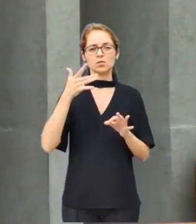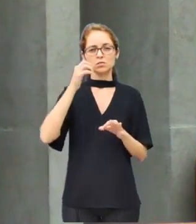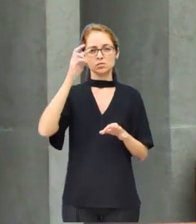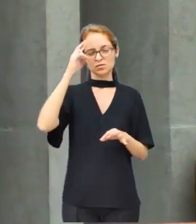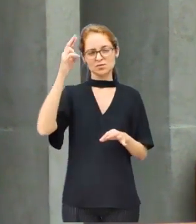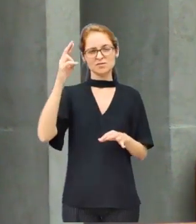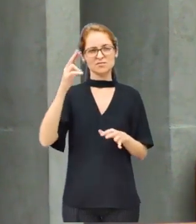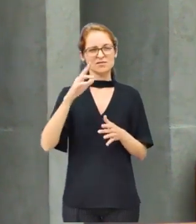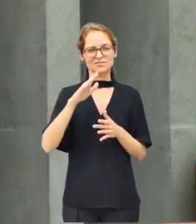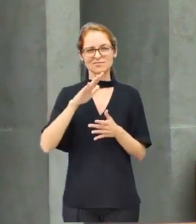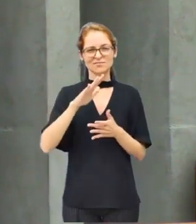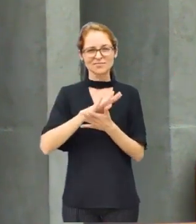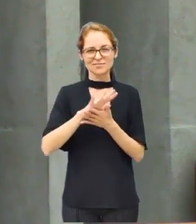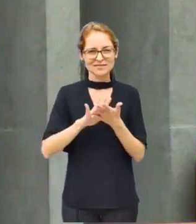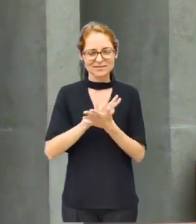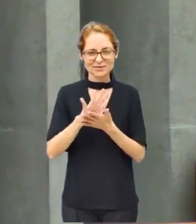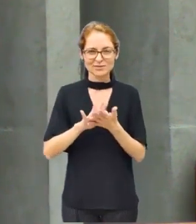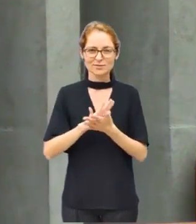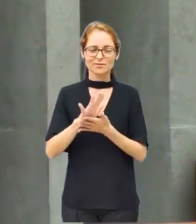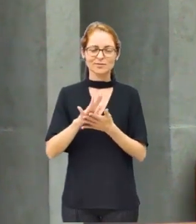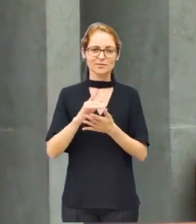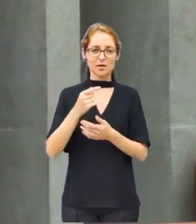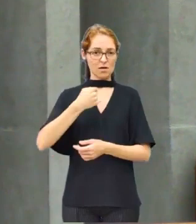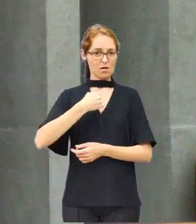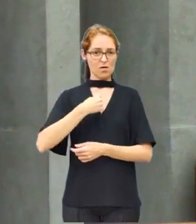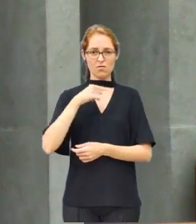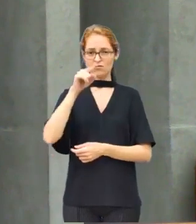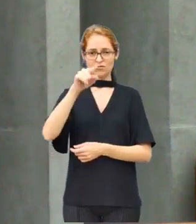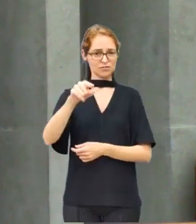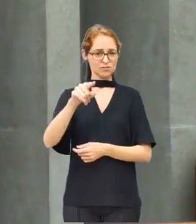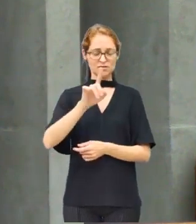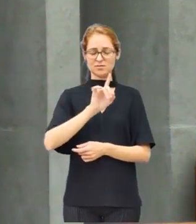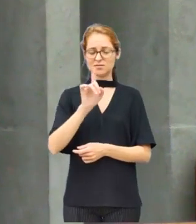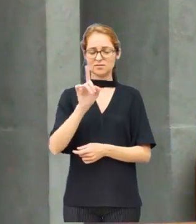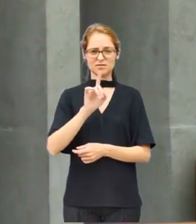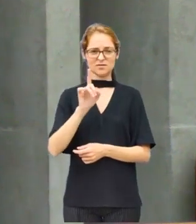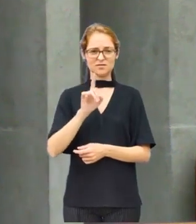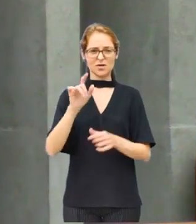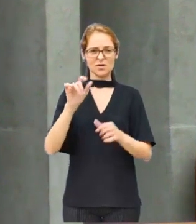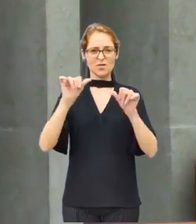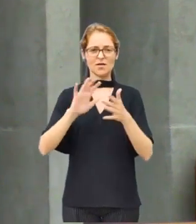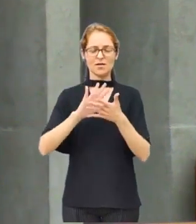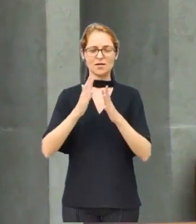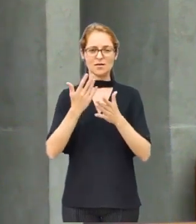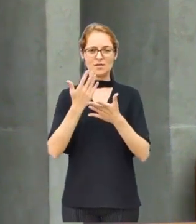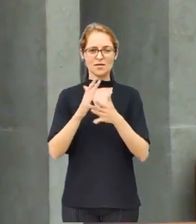planos. Jamais. Nem eu, nem você. Diante das decisões. E se,